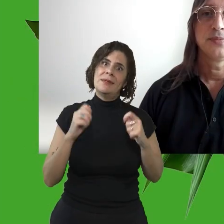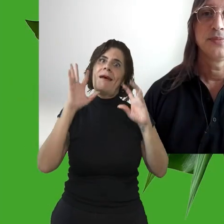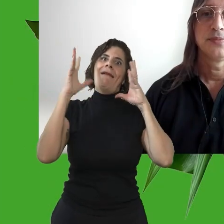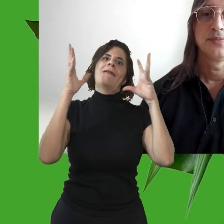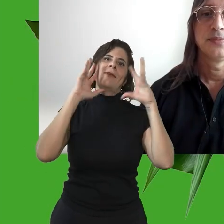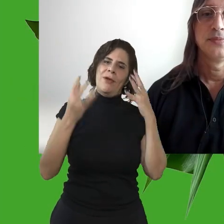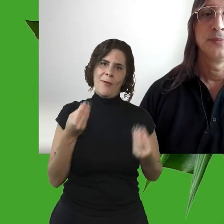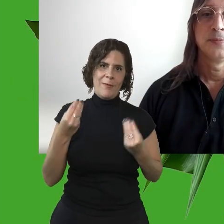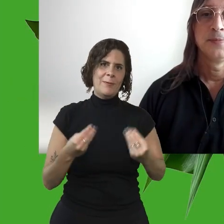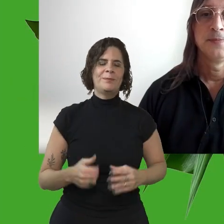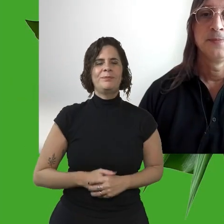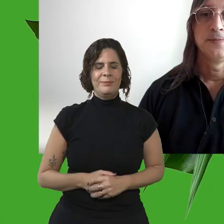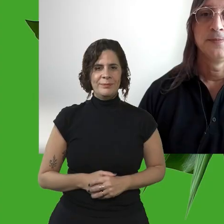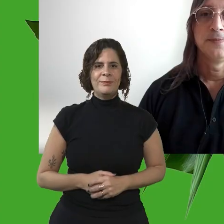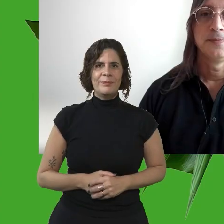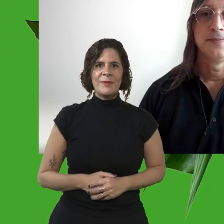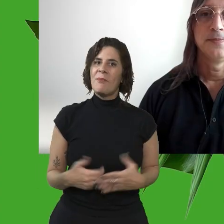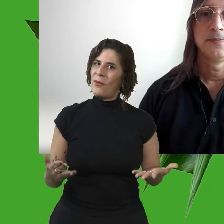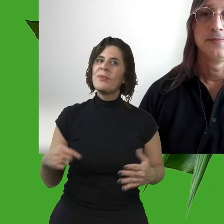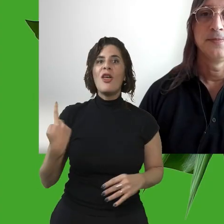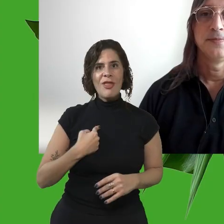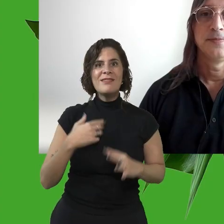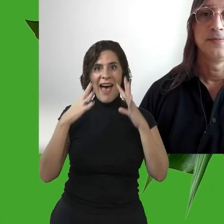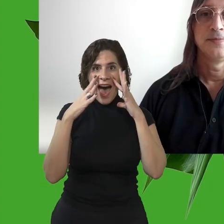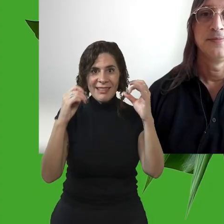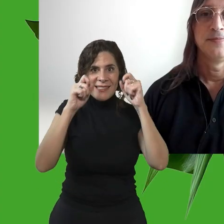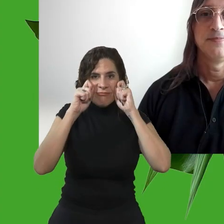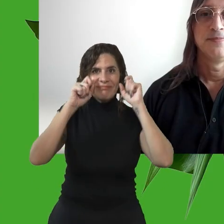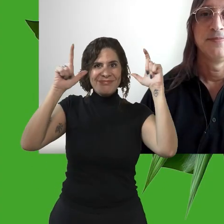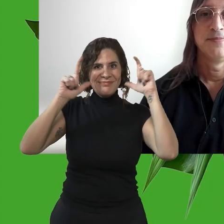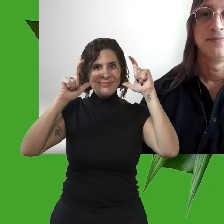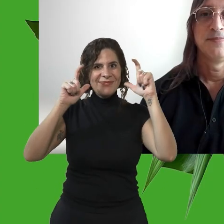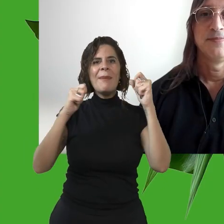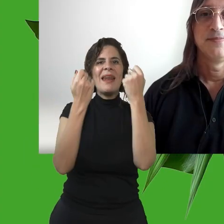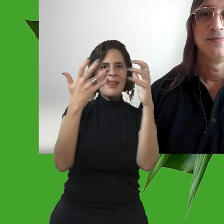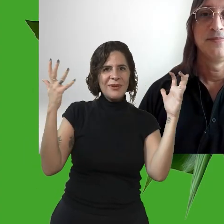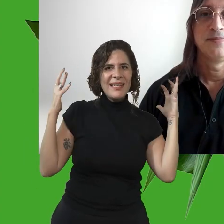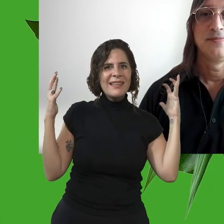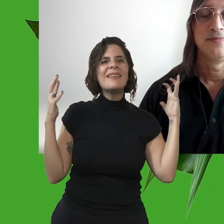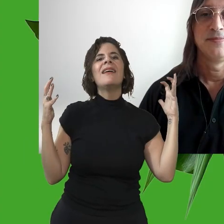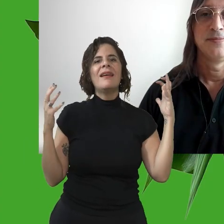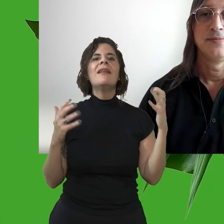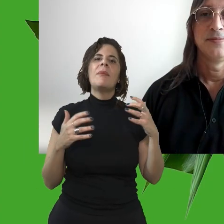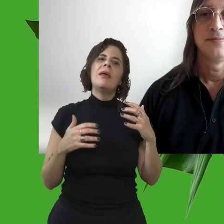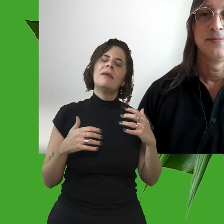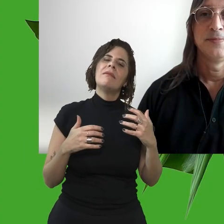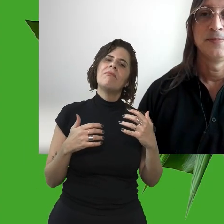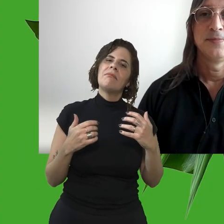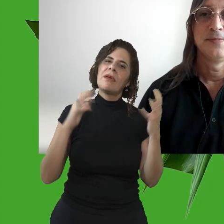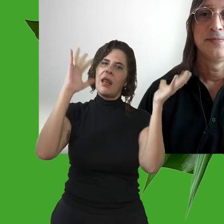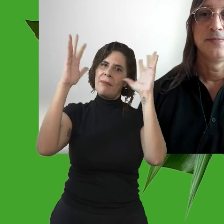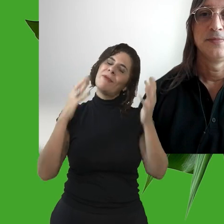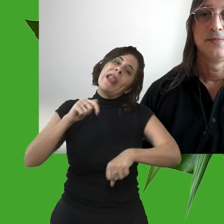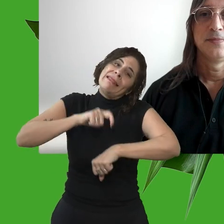Incrível, André. É isso, gente. Estamos on pela natureza, pelo clima e pela resiliência climática também. Nosso